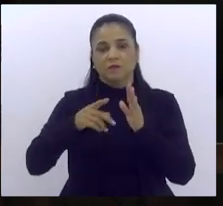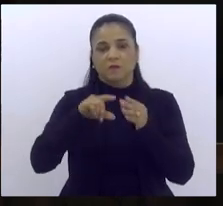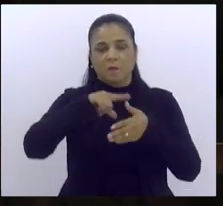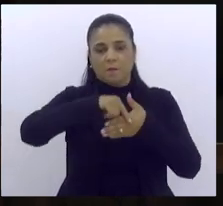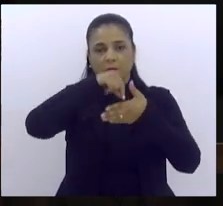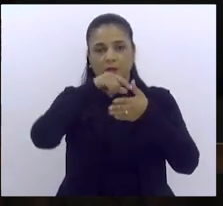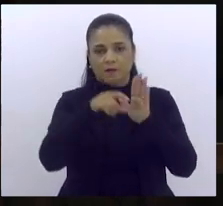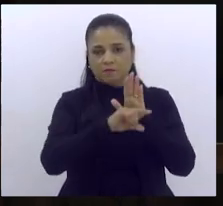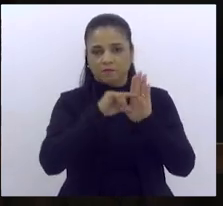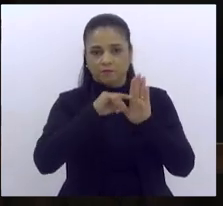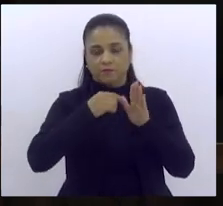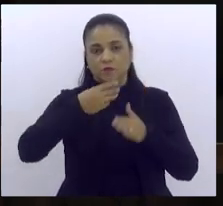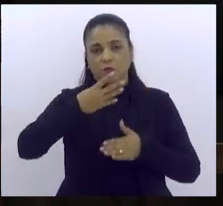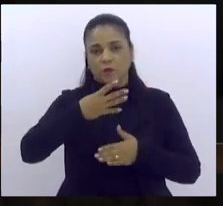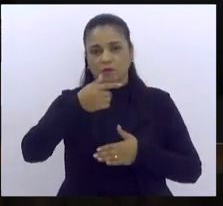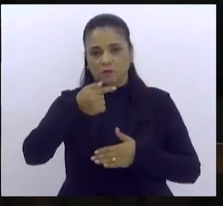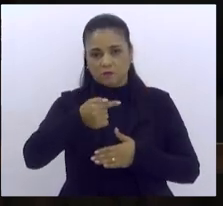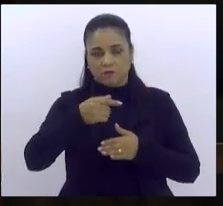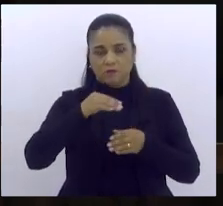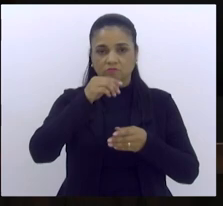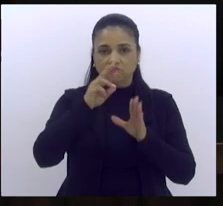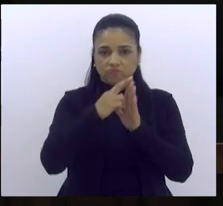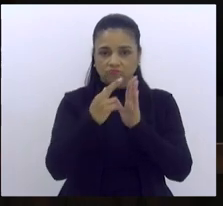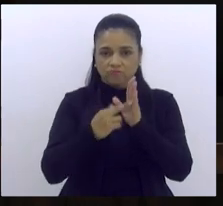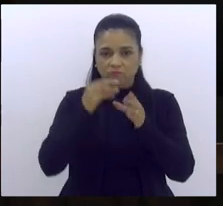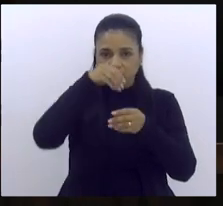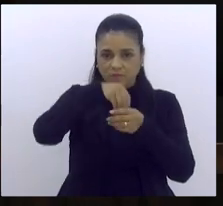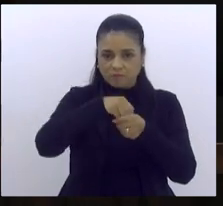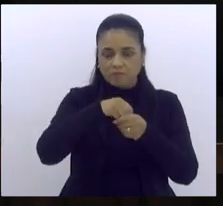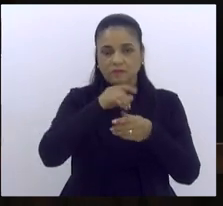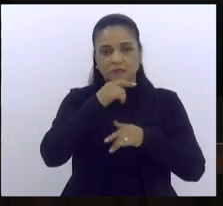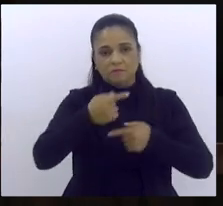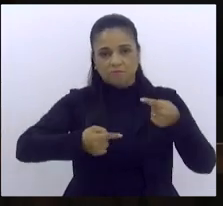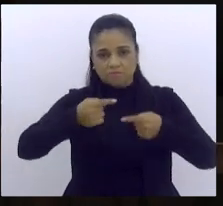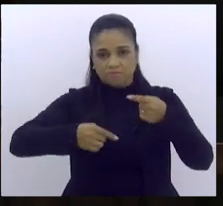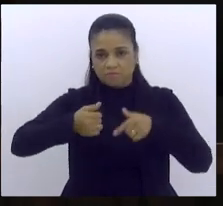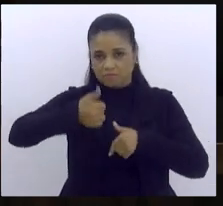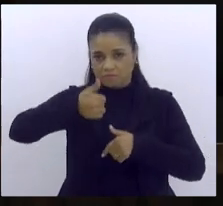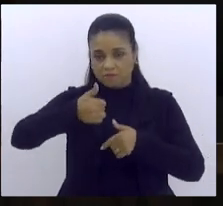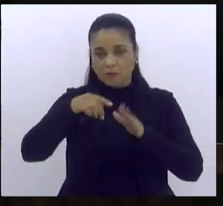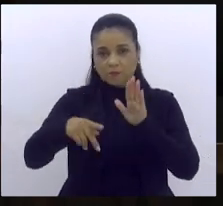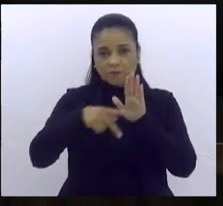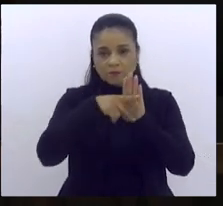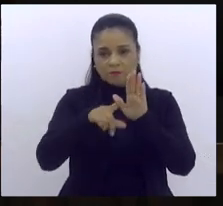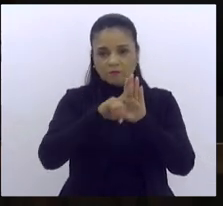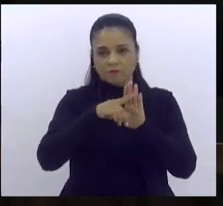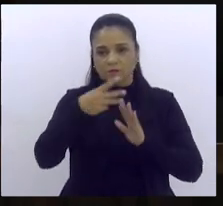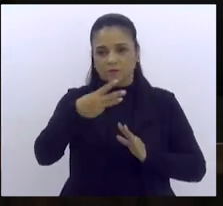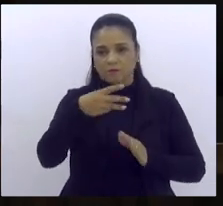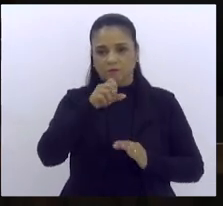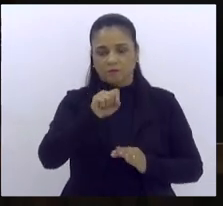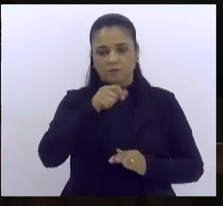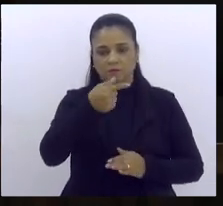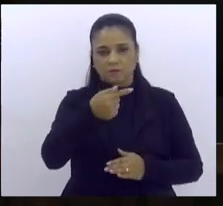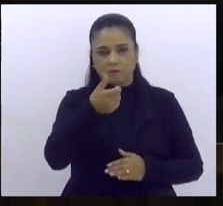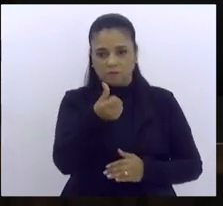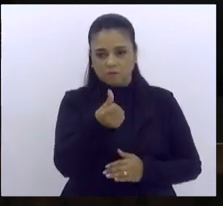artigo 47 do Regimento Interno, em tramitação ordinária em primeira discussão, projeto de lei número